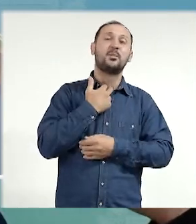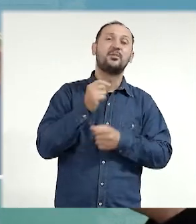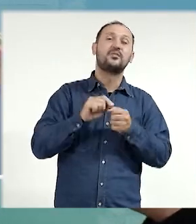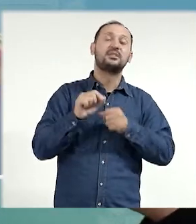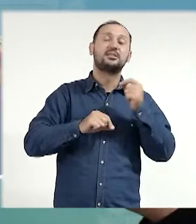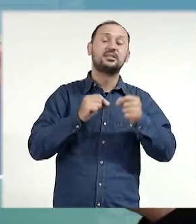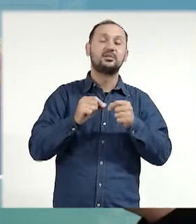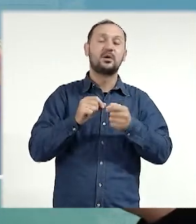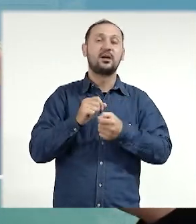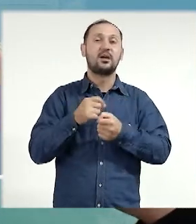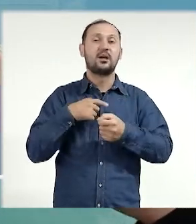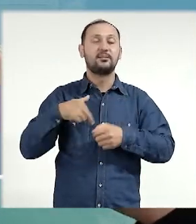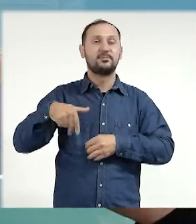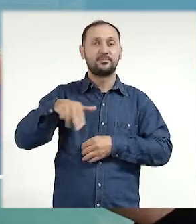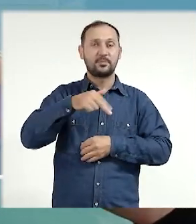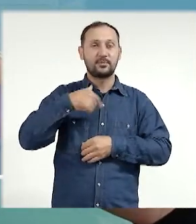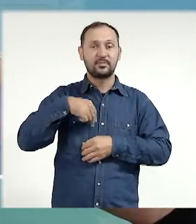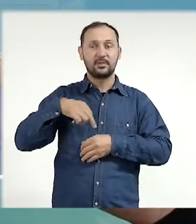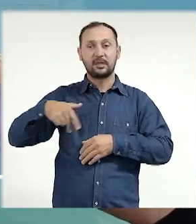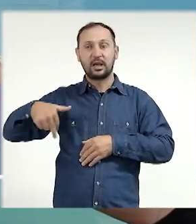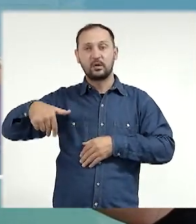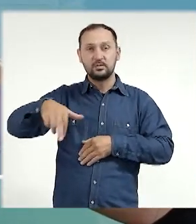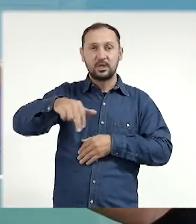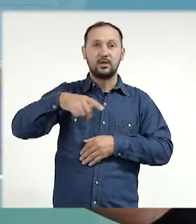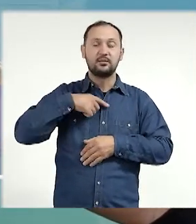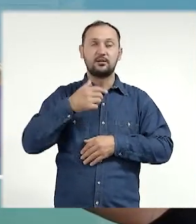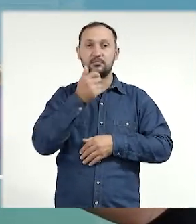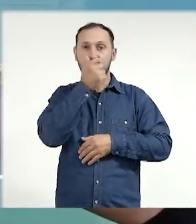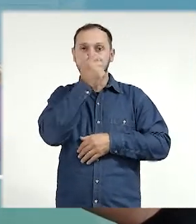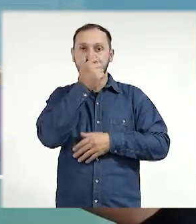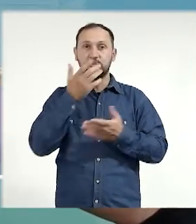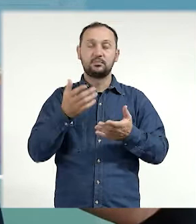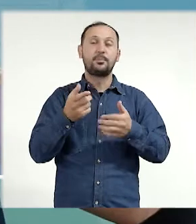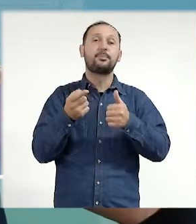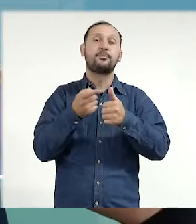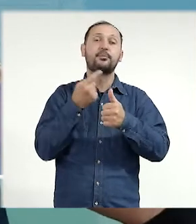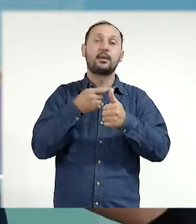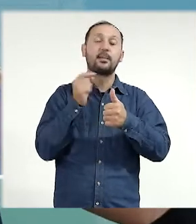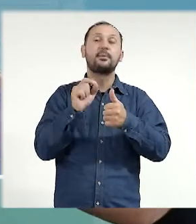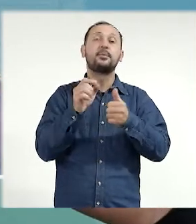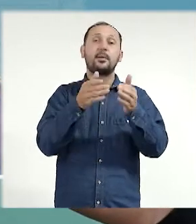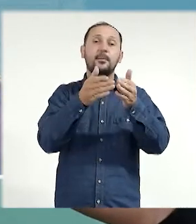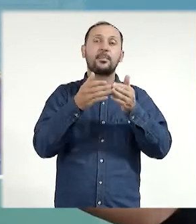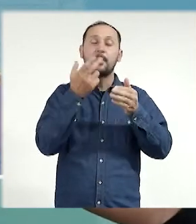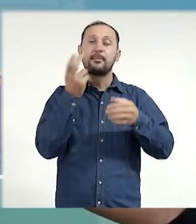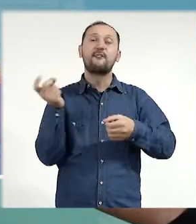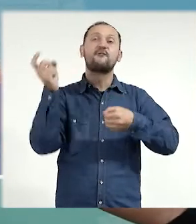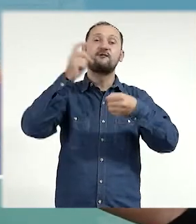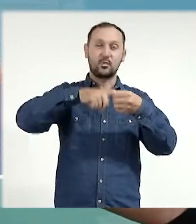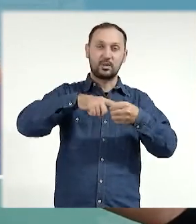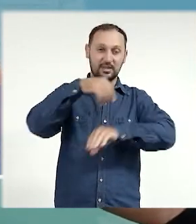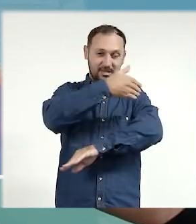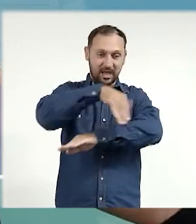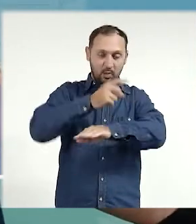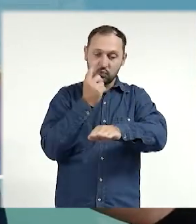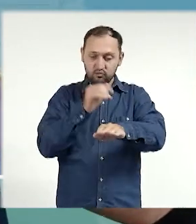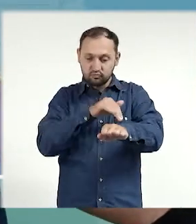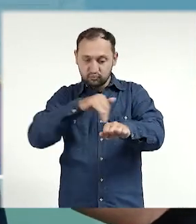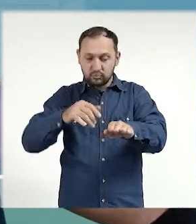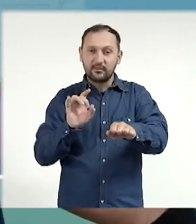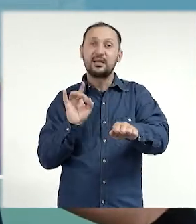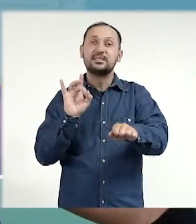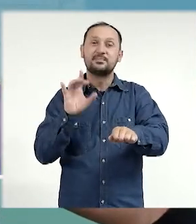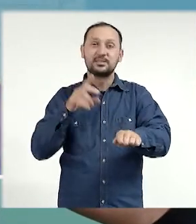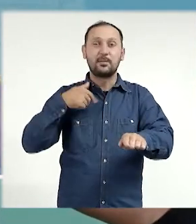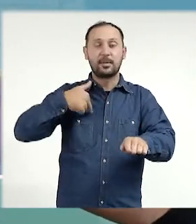momento, estão fazendo atividade caminhando na calçada e se aglomerando. Então, a primeira solicitação é para que seja retomado o programa